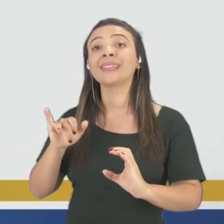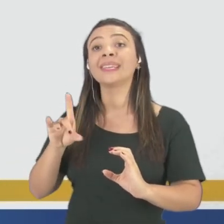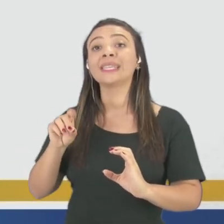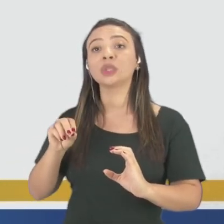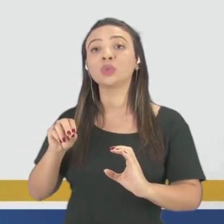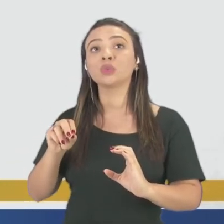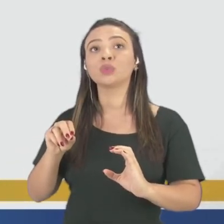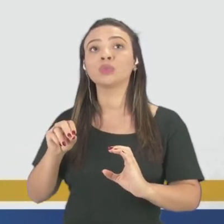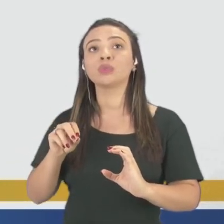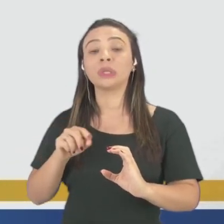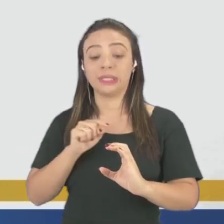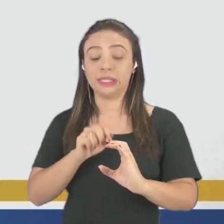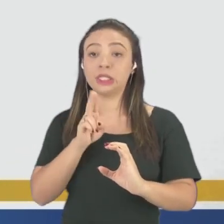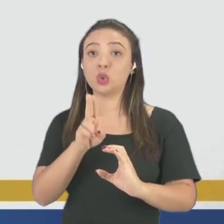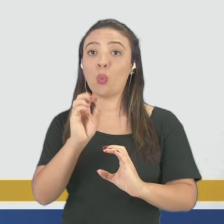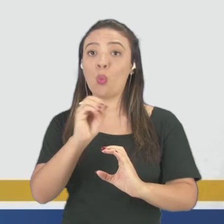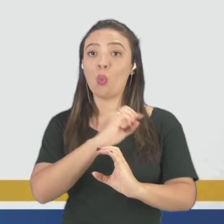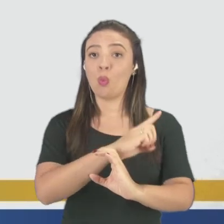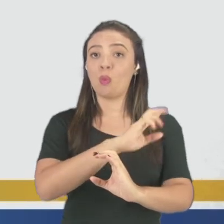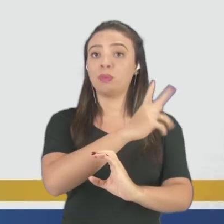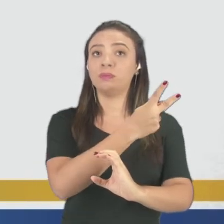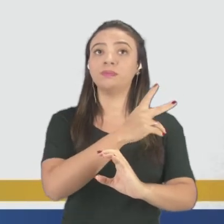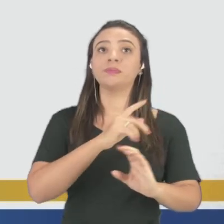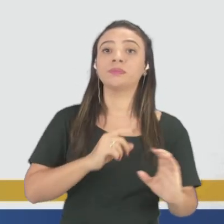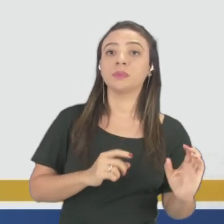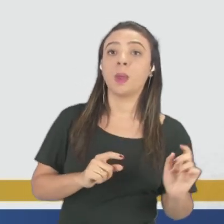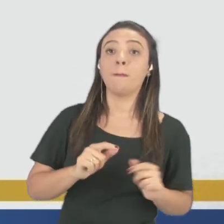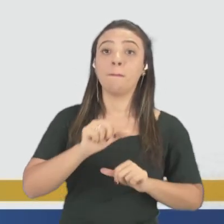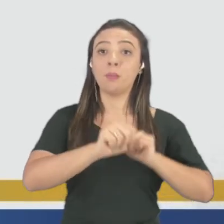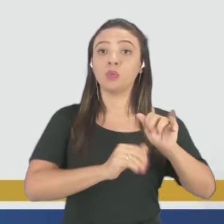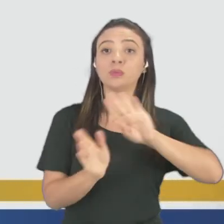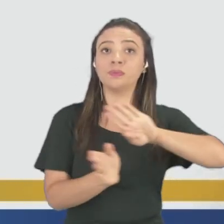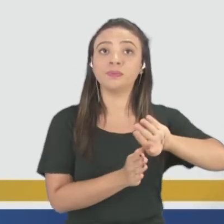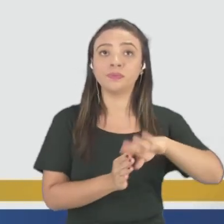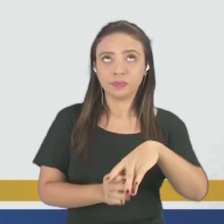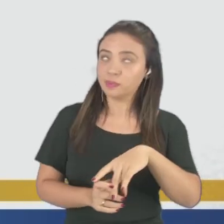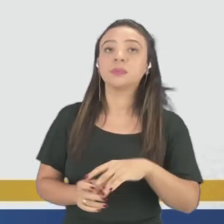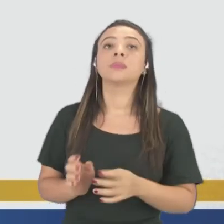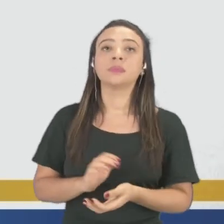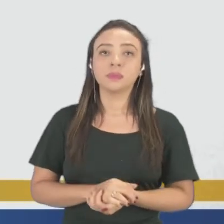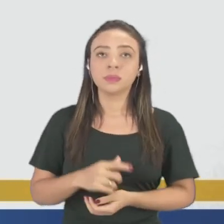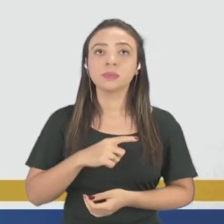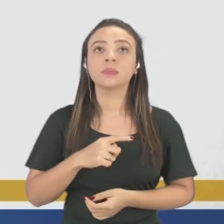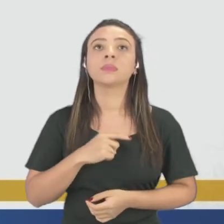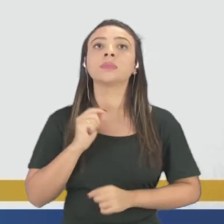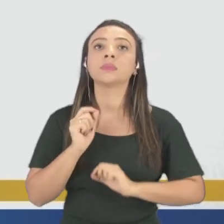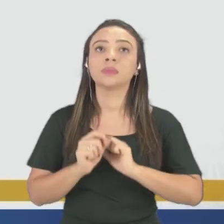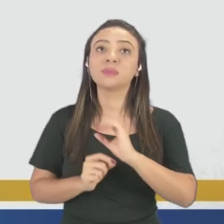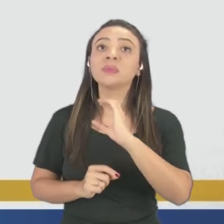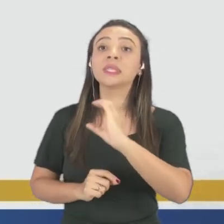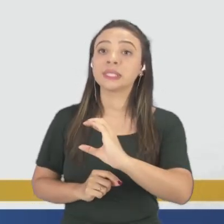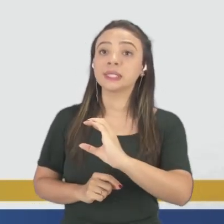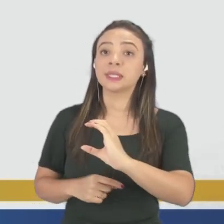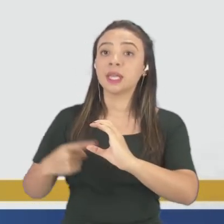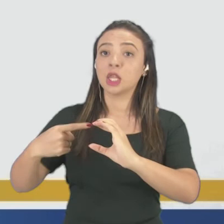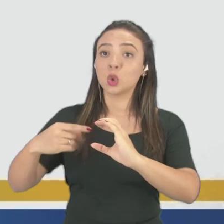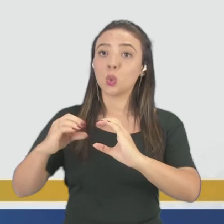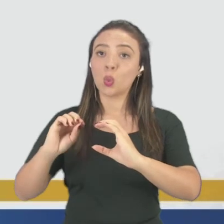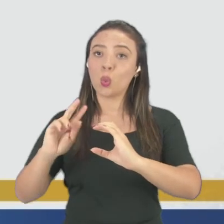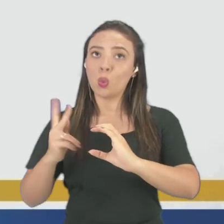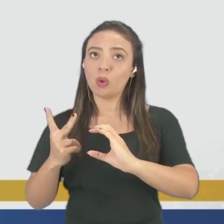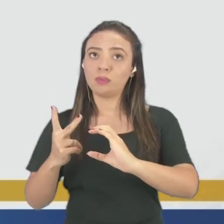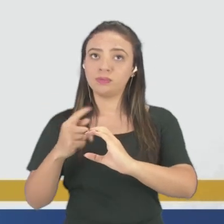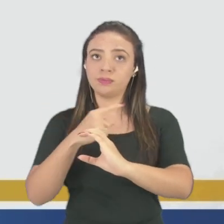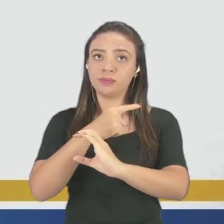cedo para Olga agora vou analisar que eu tenho Alto olha essa função orgânica aqui que função orgânica é